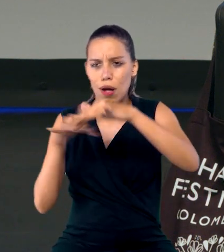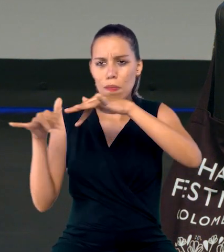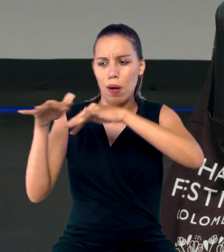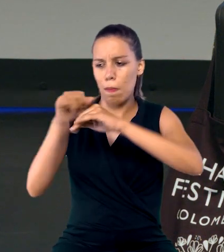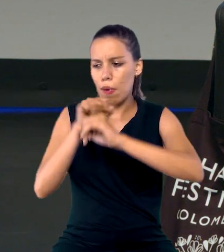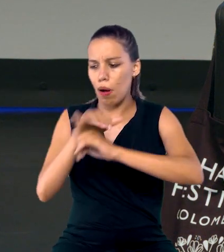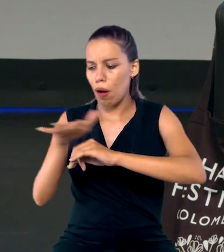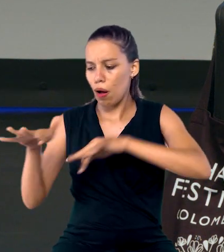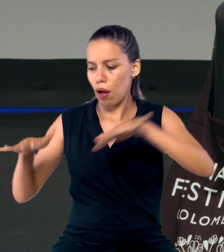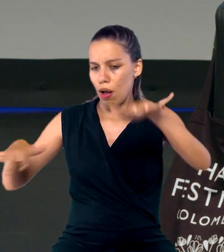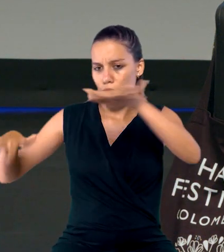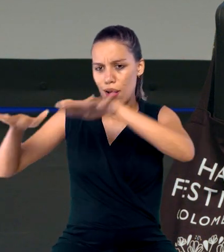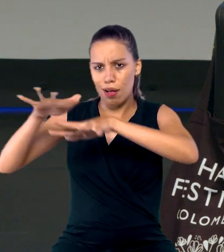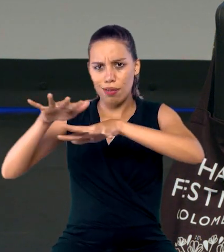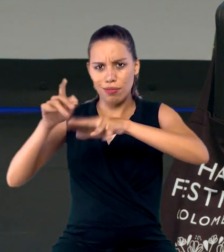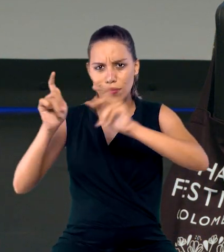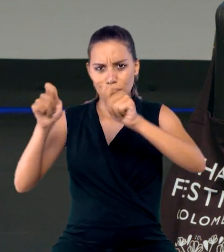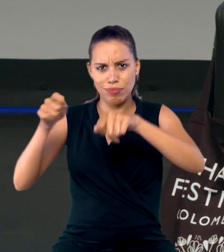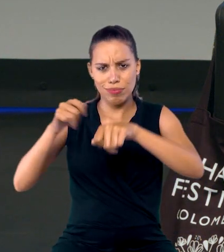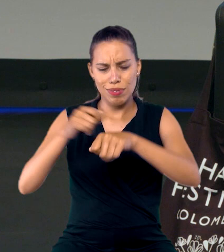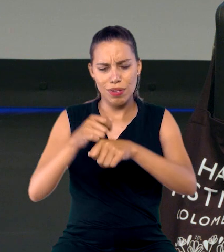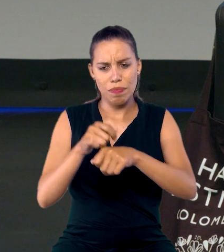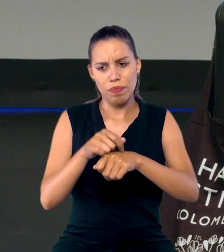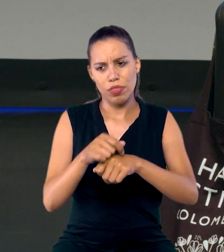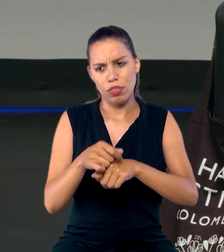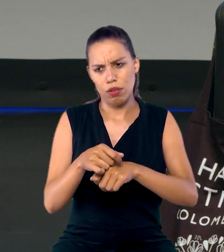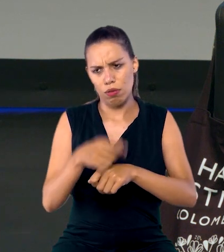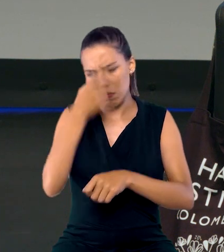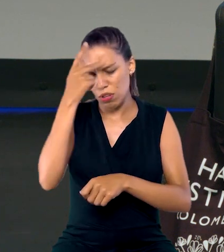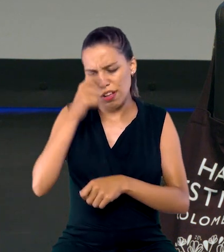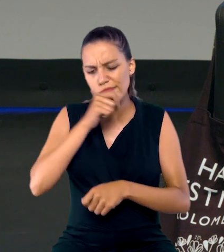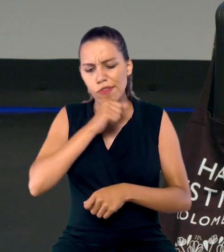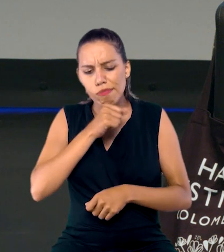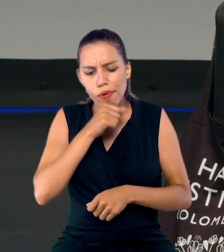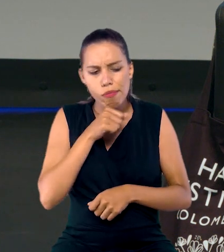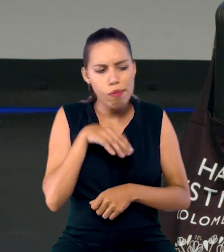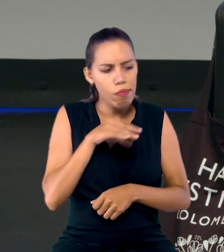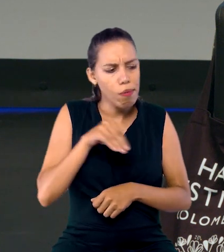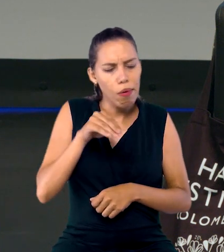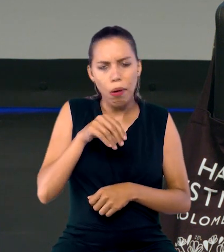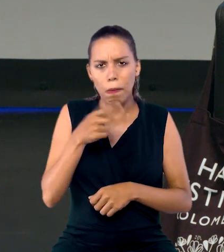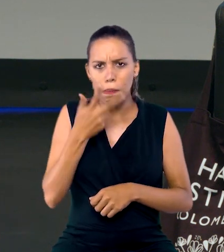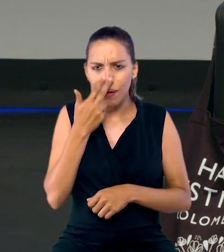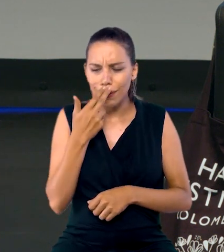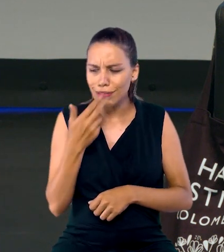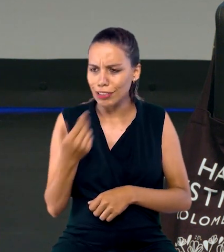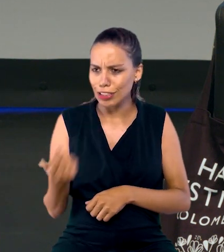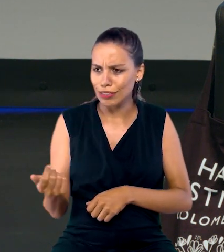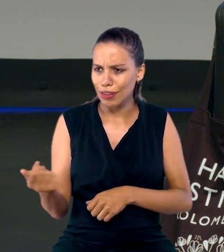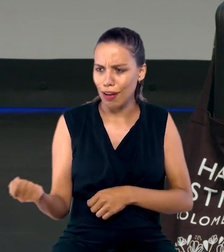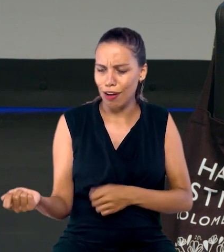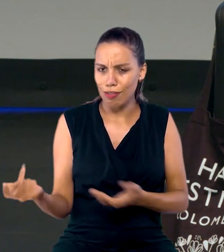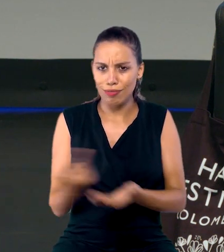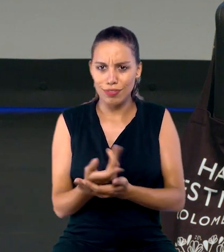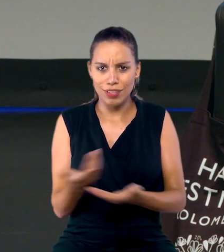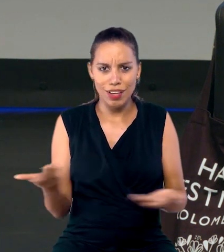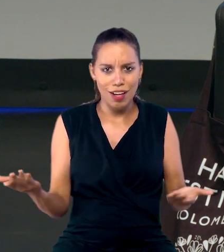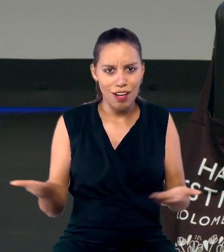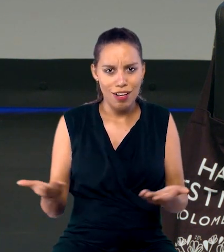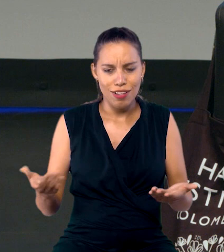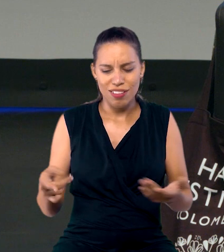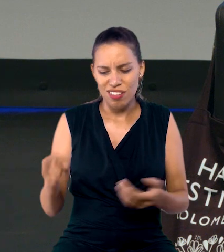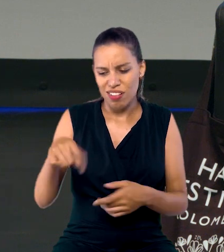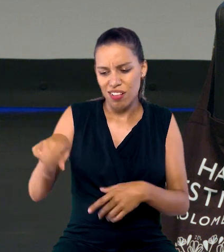para cima e para baixo. Nelas, as palavras dos mais velhos são verdes e maduras. Nessa roça de quilombo,